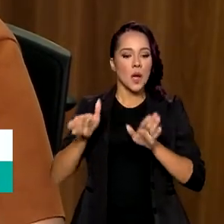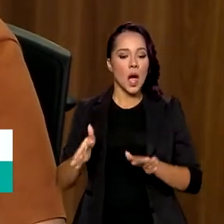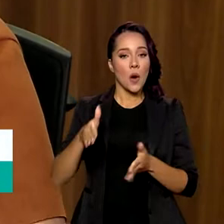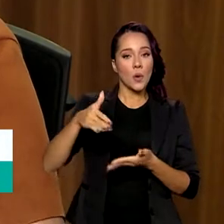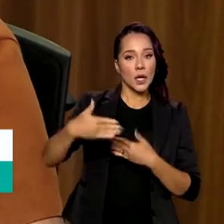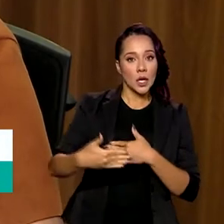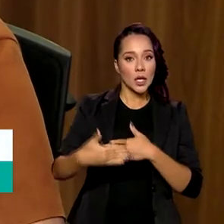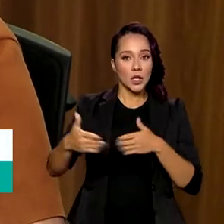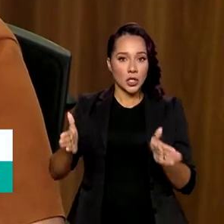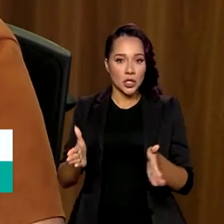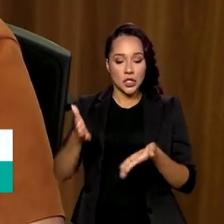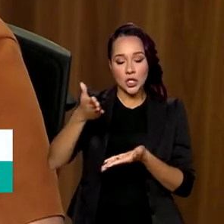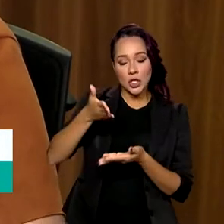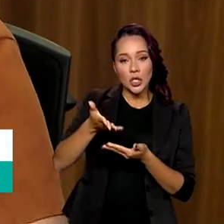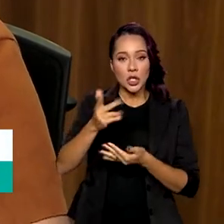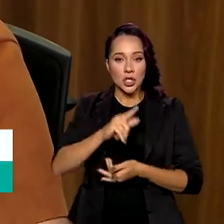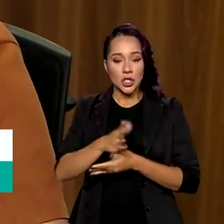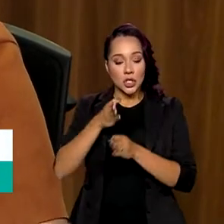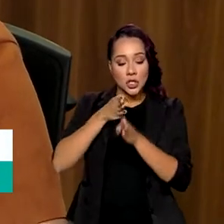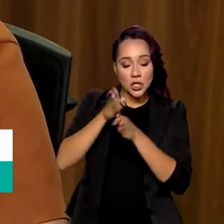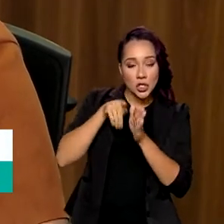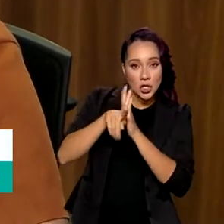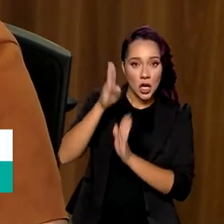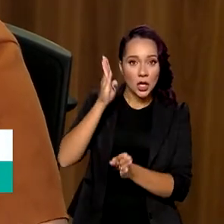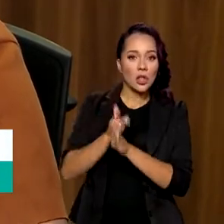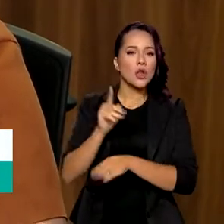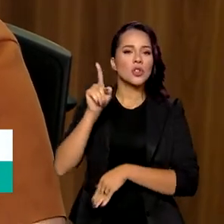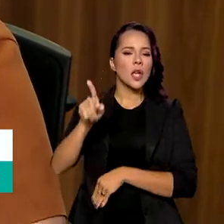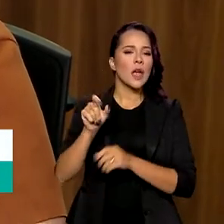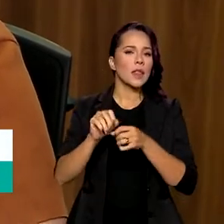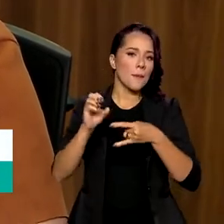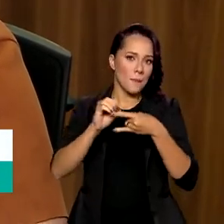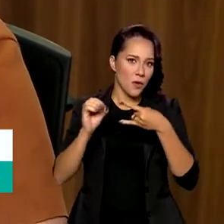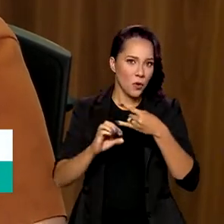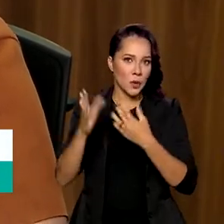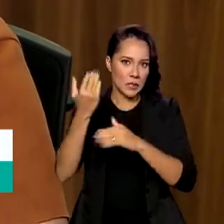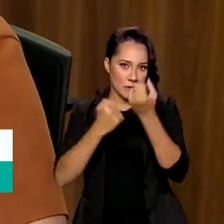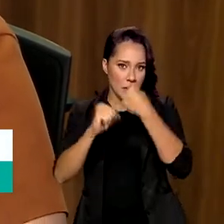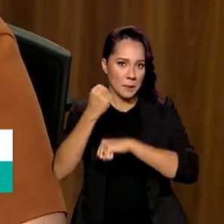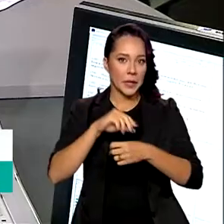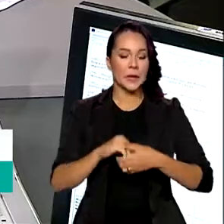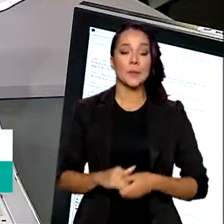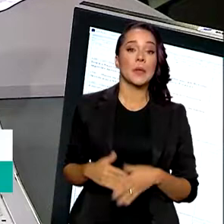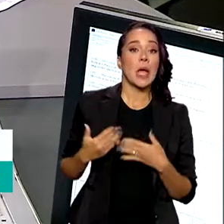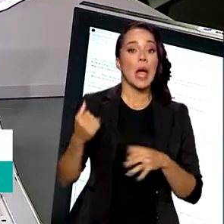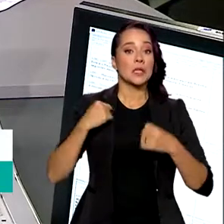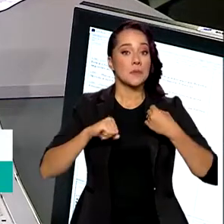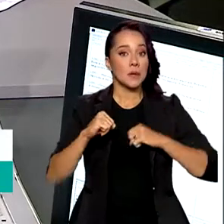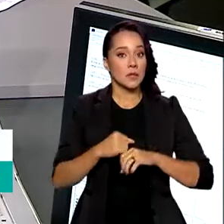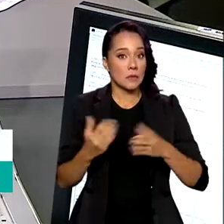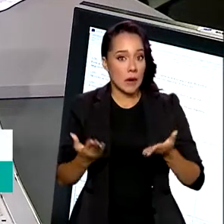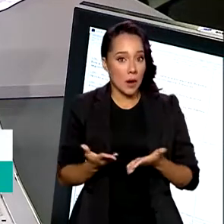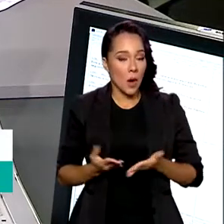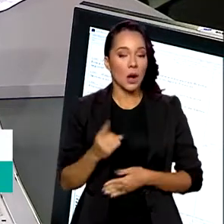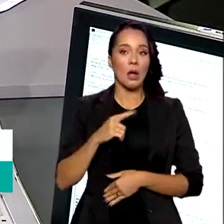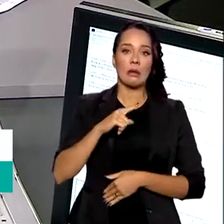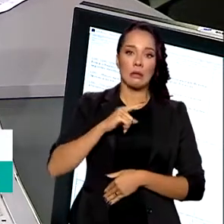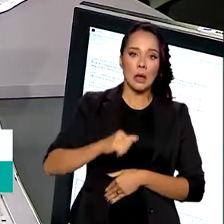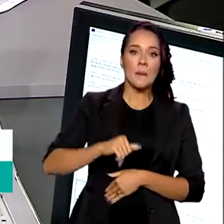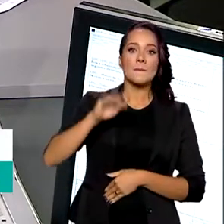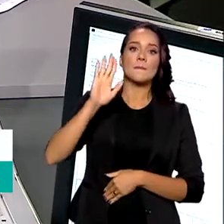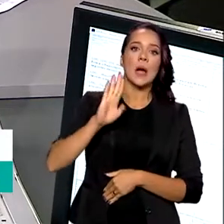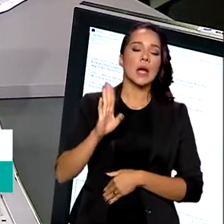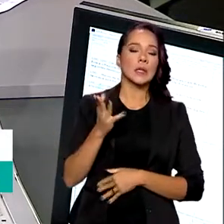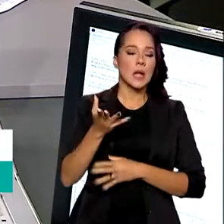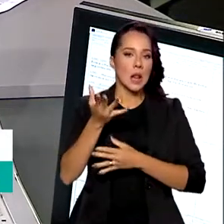kit de Diagnóstico que é produzido pelo biomanguinhos lá da Fiocruz né E aí a expectativa que aumente o